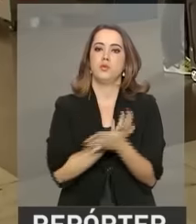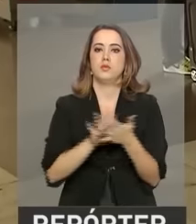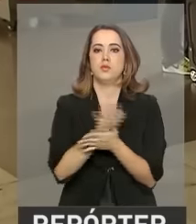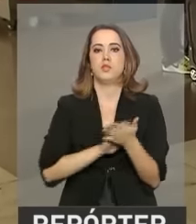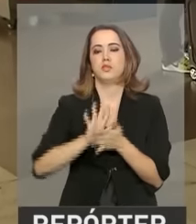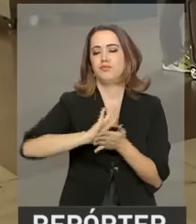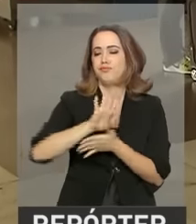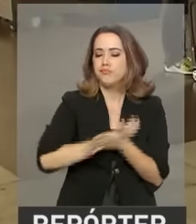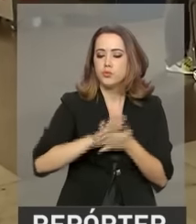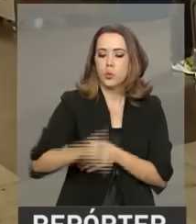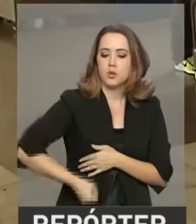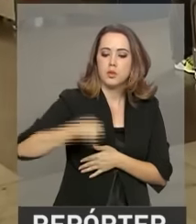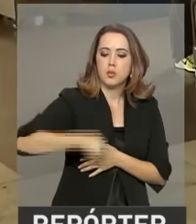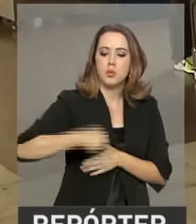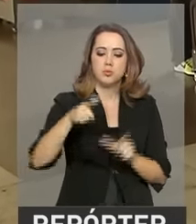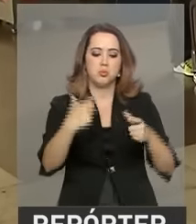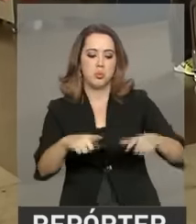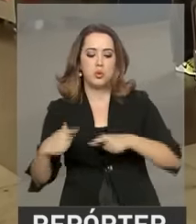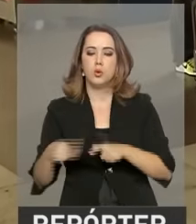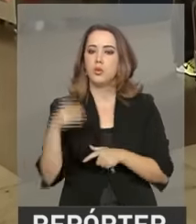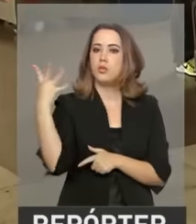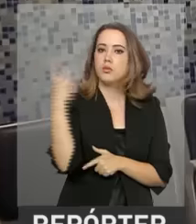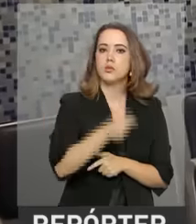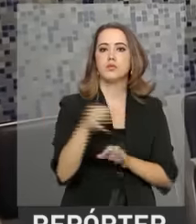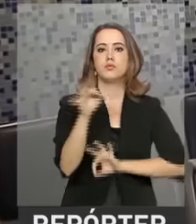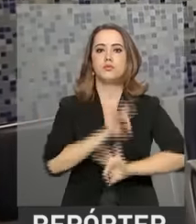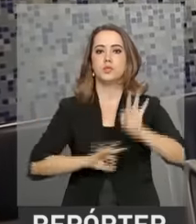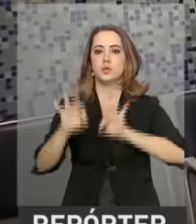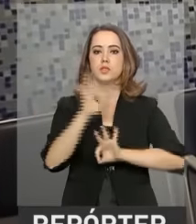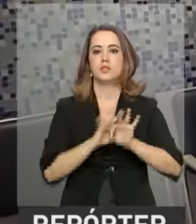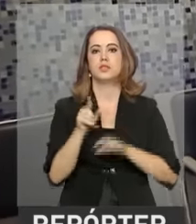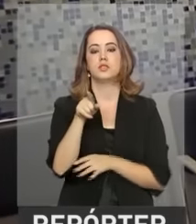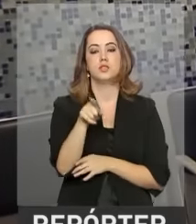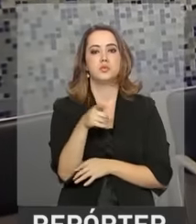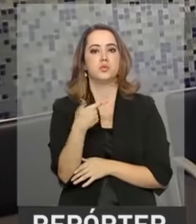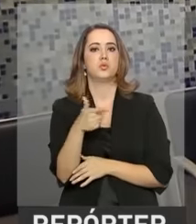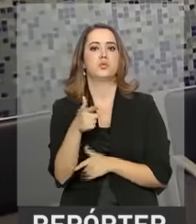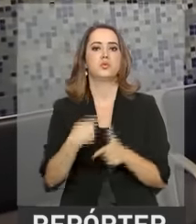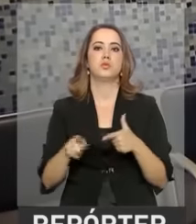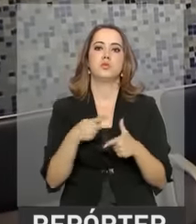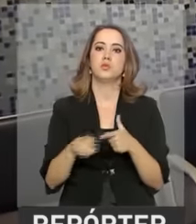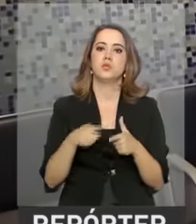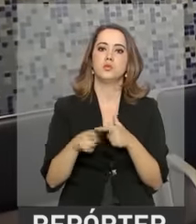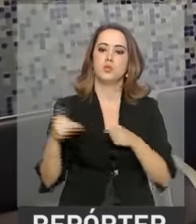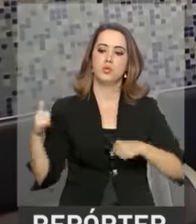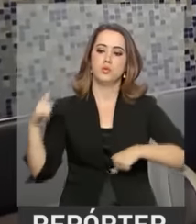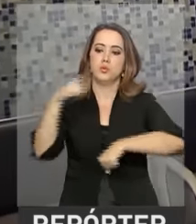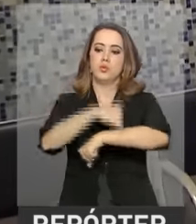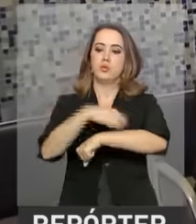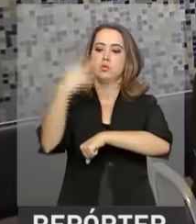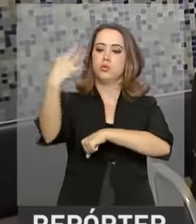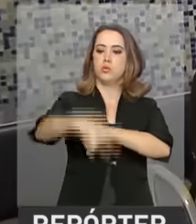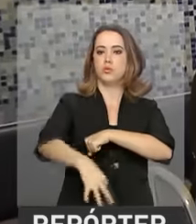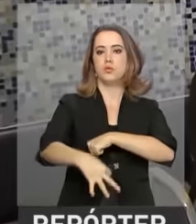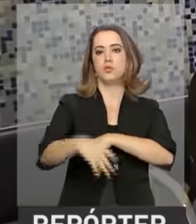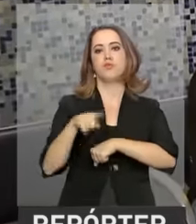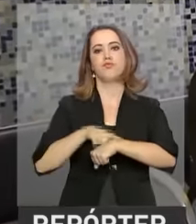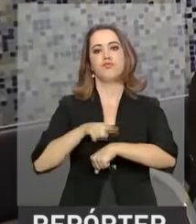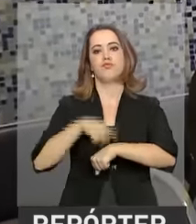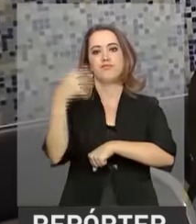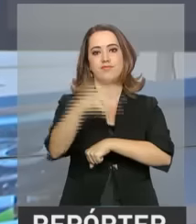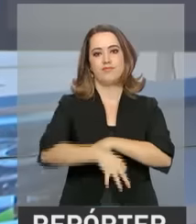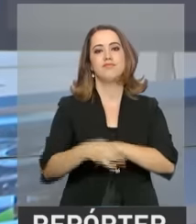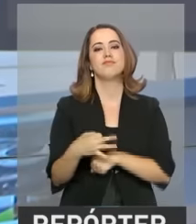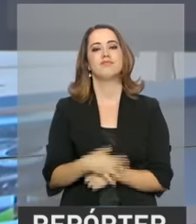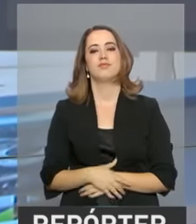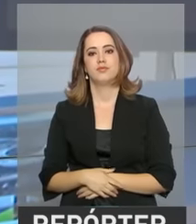mala, nem com localização de nada, está tudo muito organizado, sim. Sem nenhum problema, o voo no horário certo,